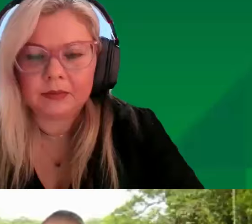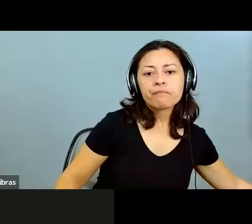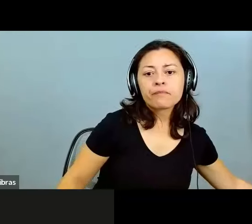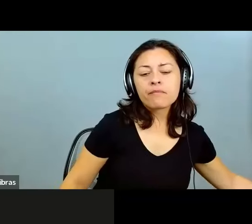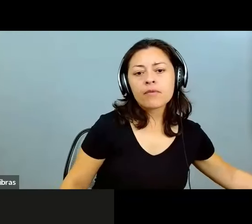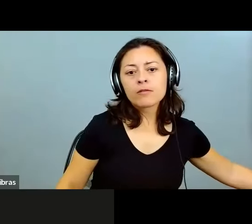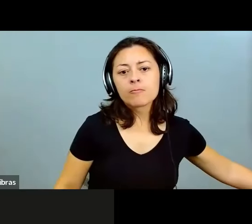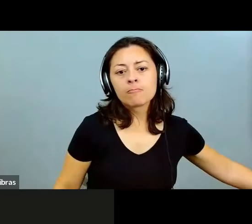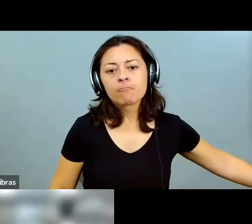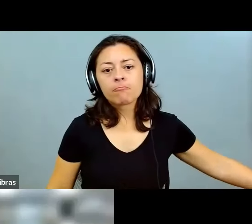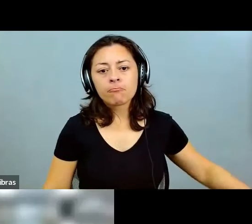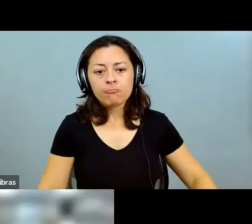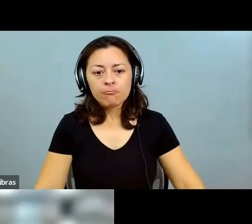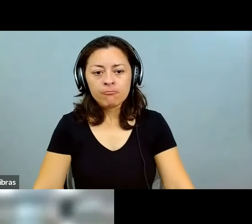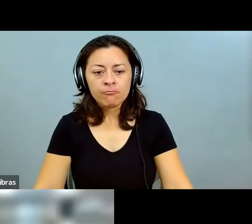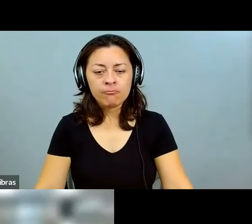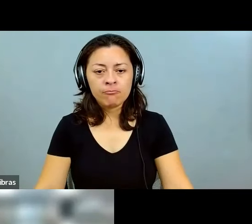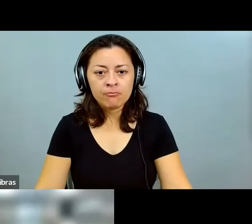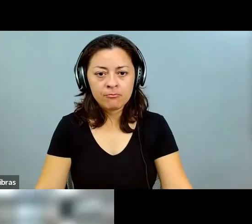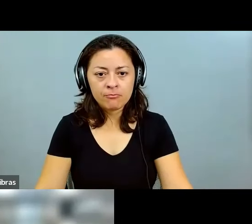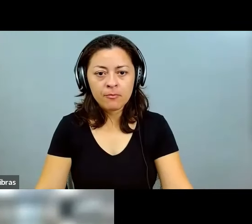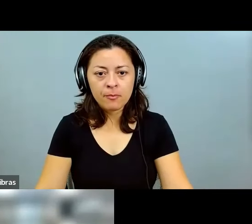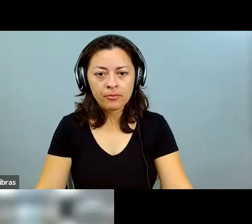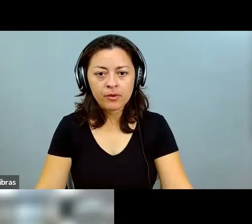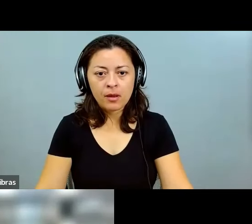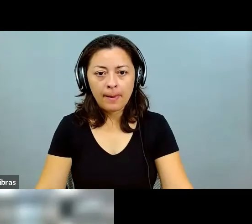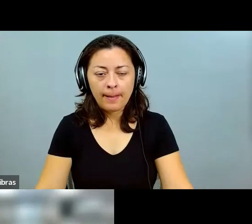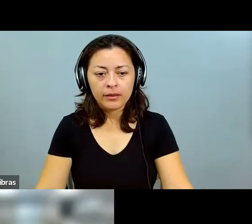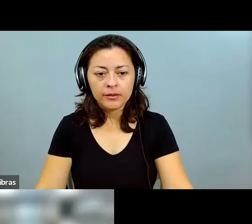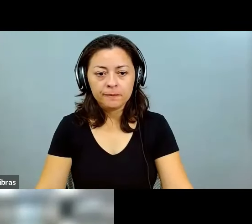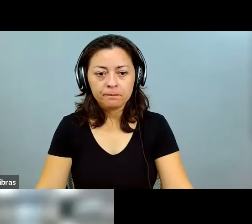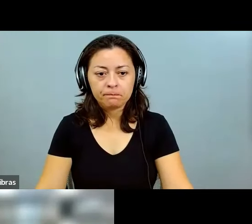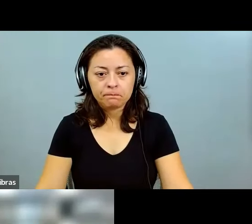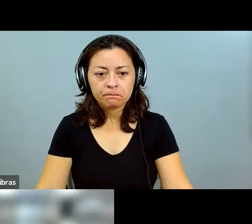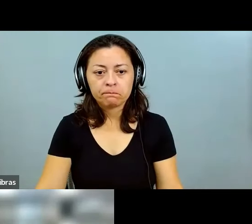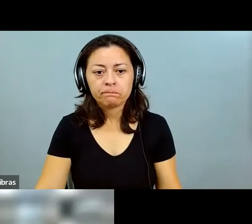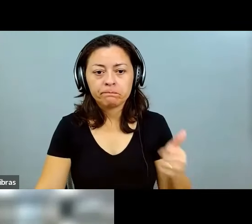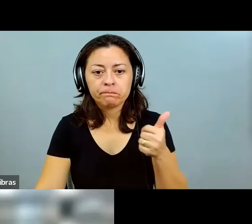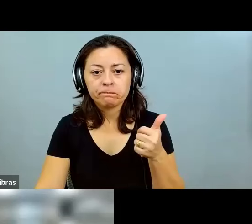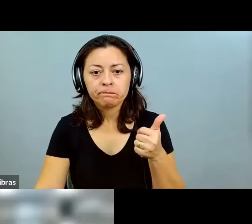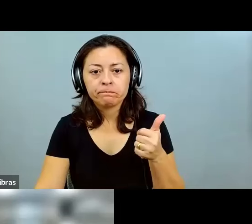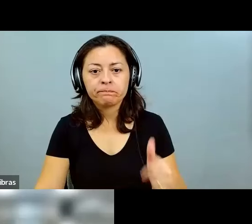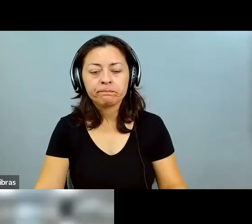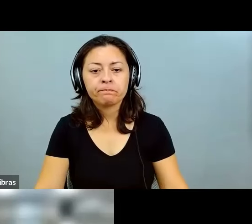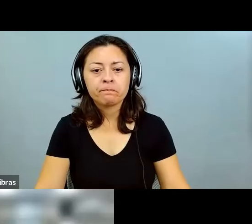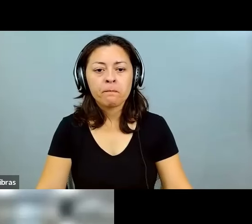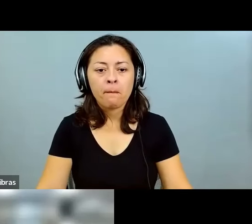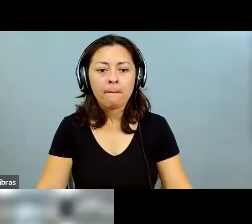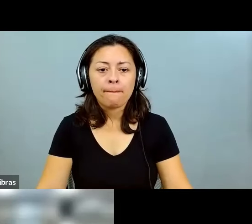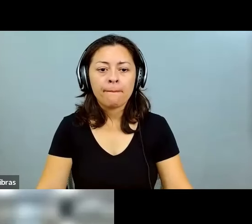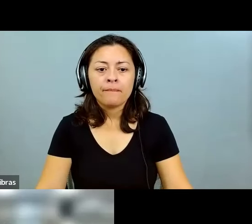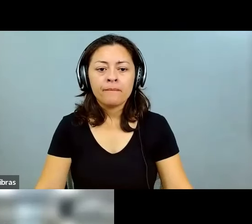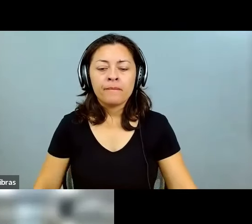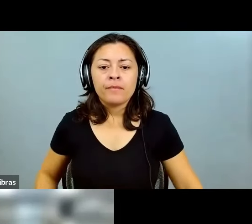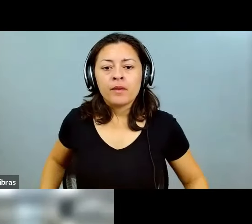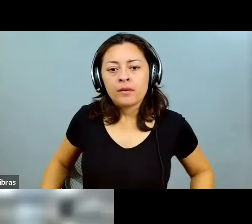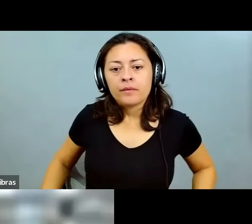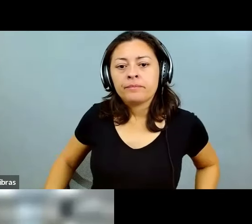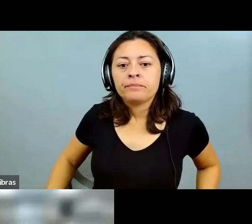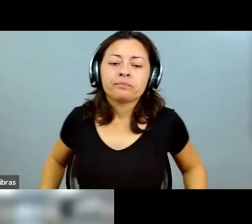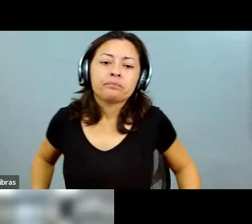colocar a câmera Oi me escutam sim escutando te vendo Bom dia